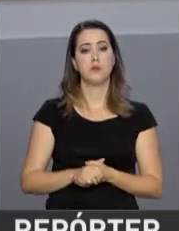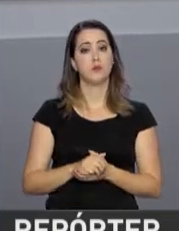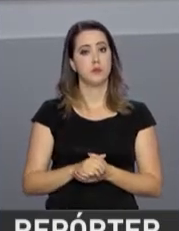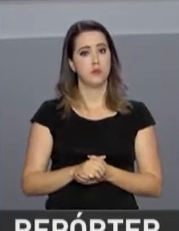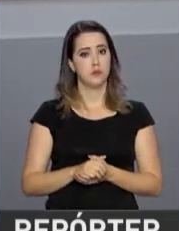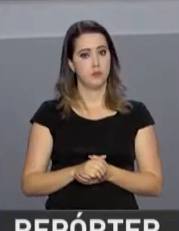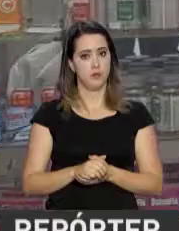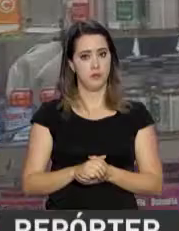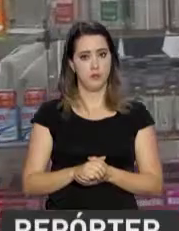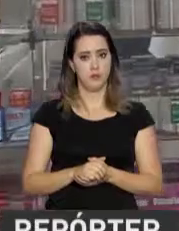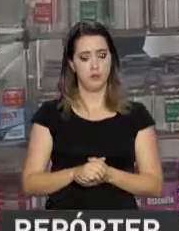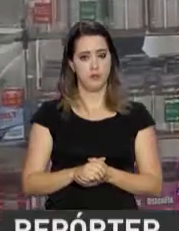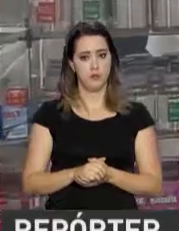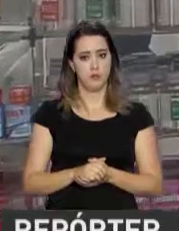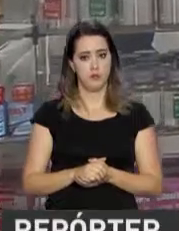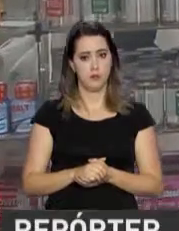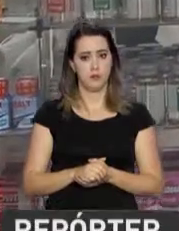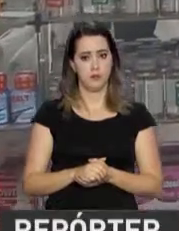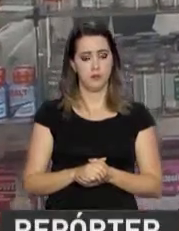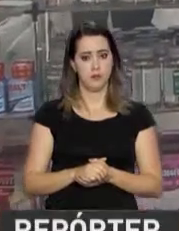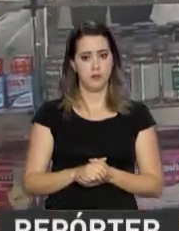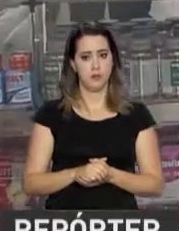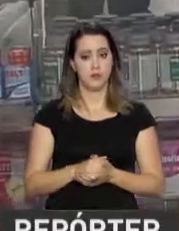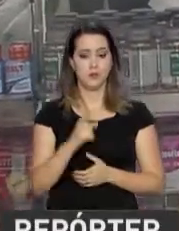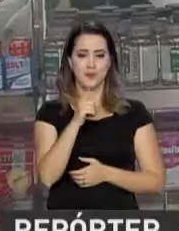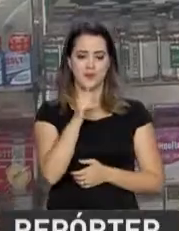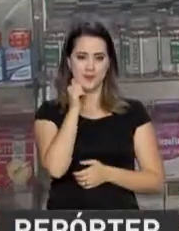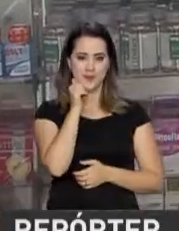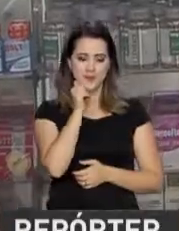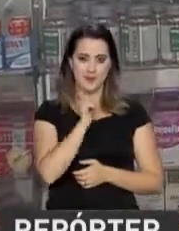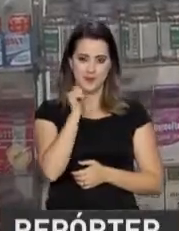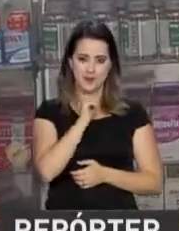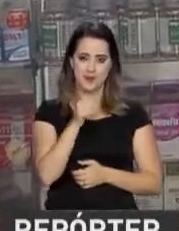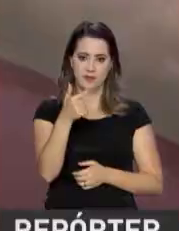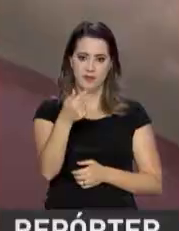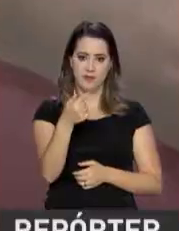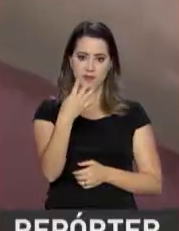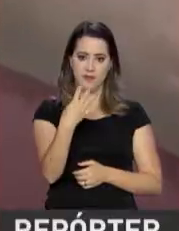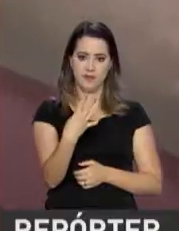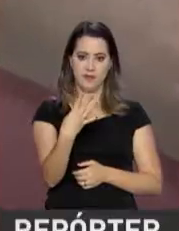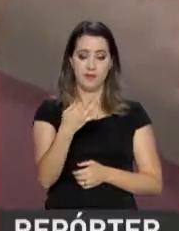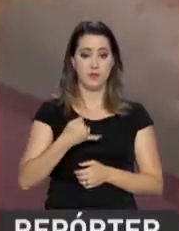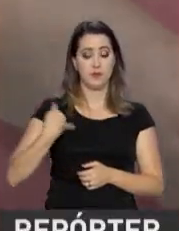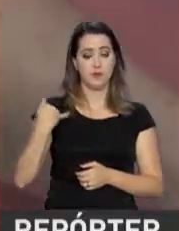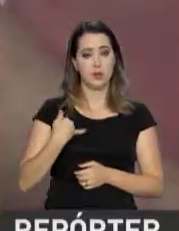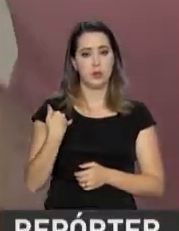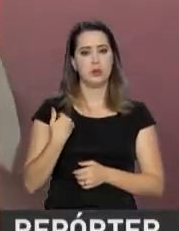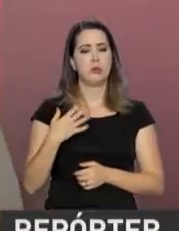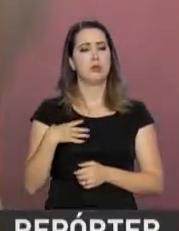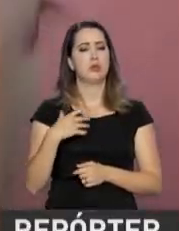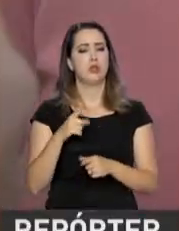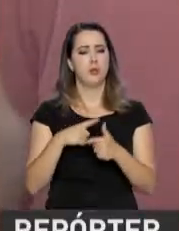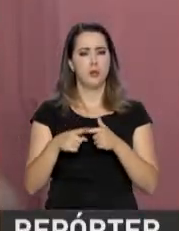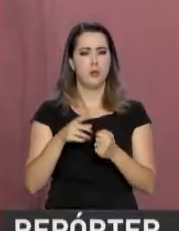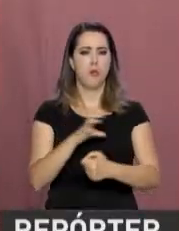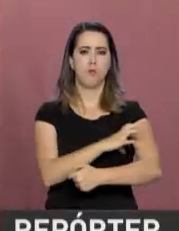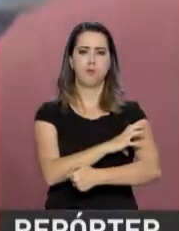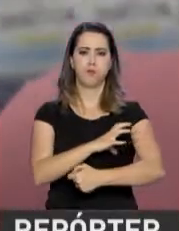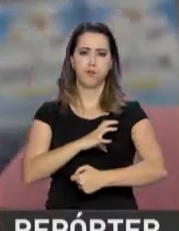sus a dona benedita de 74 anos sofre de pressão alta e